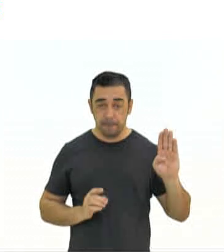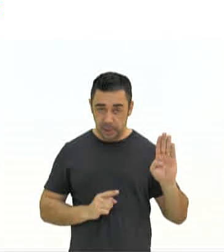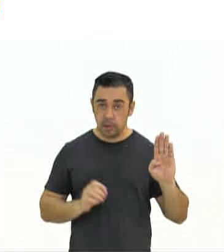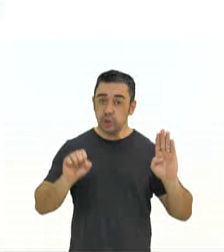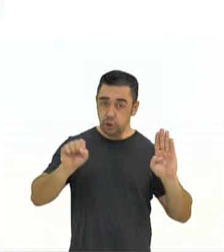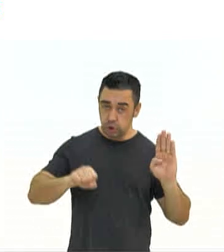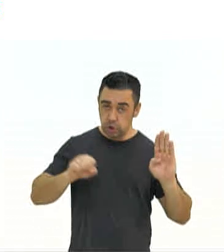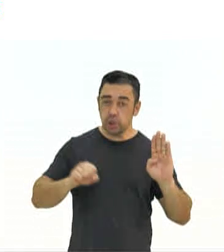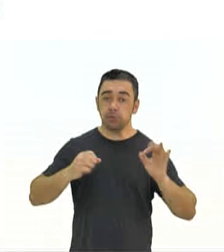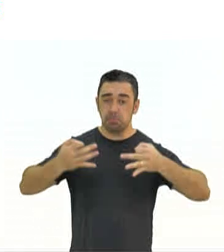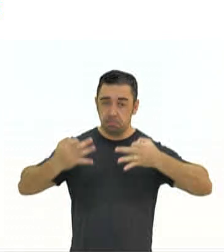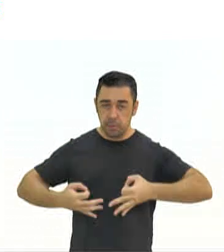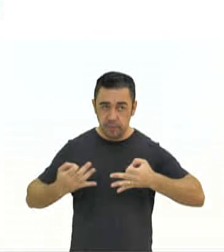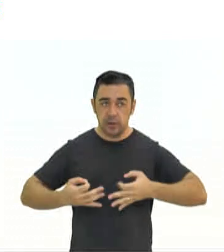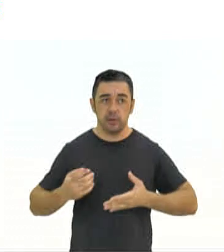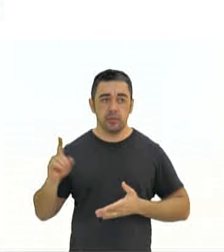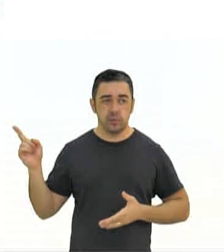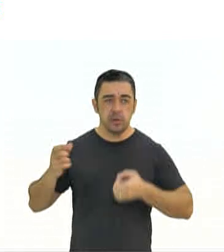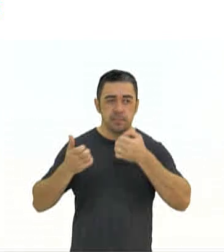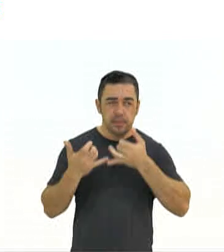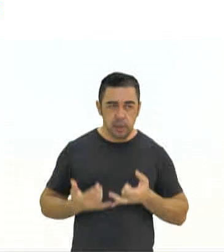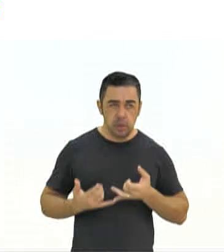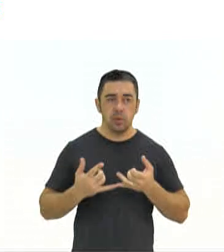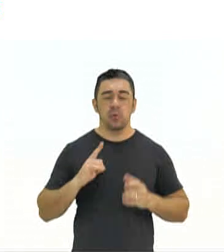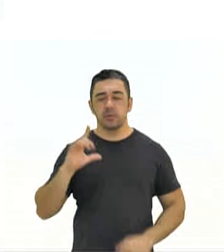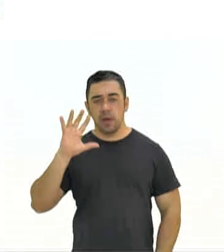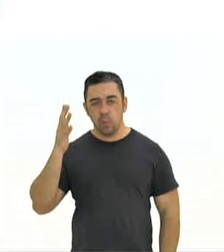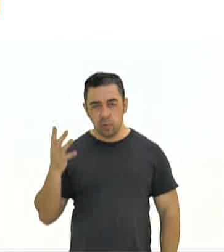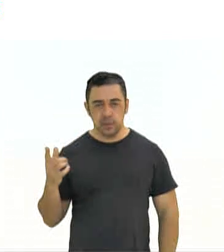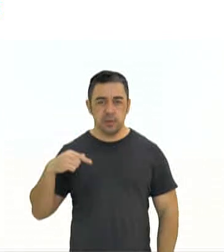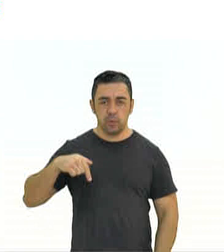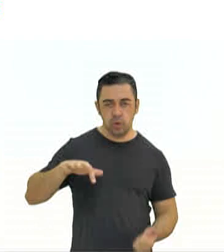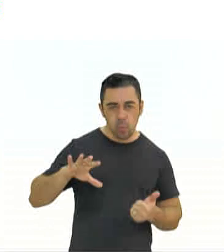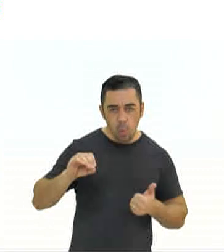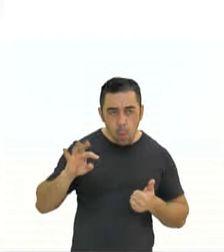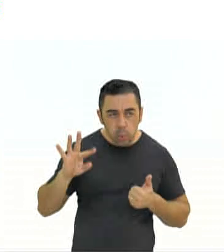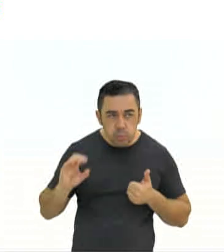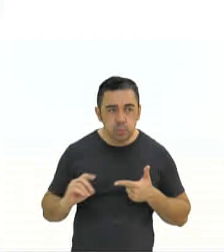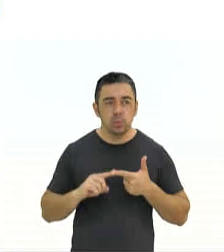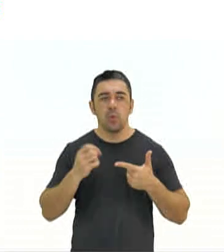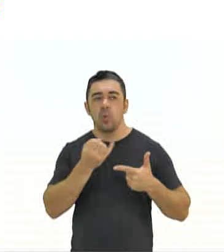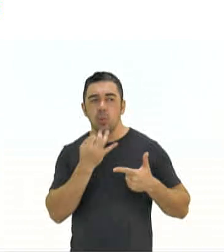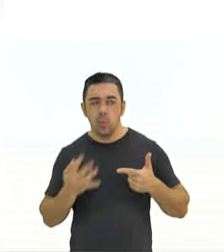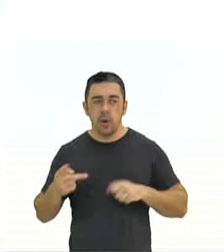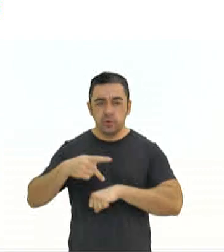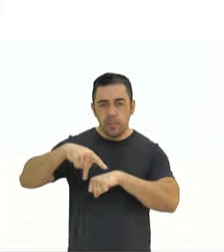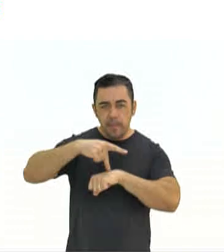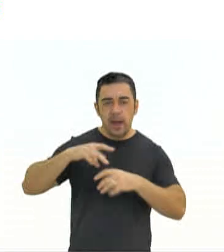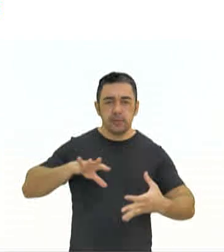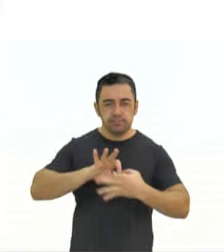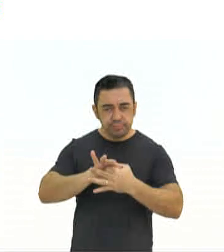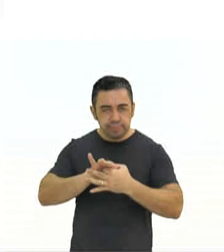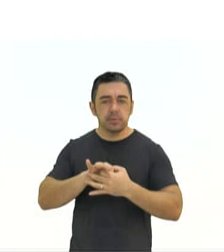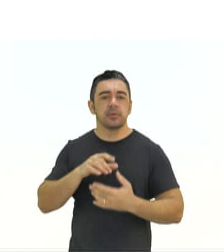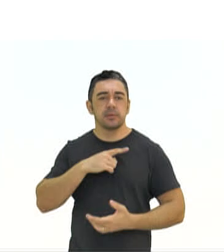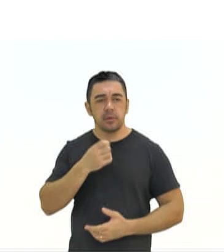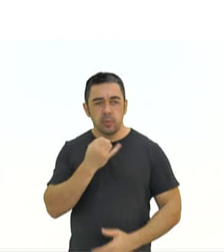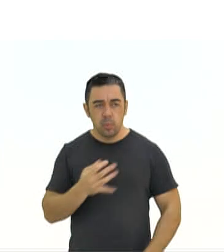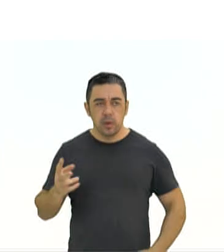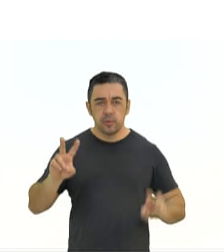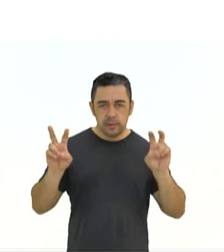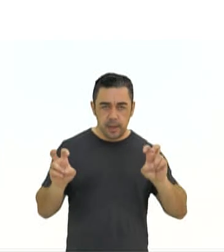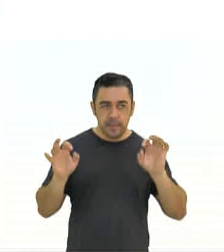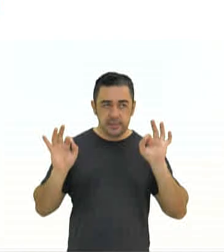sim, está completamente correta, falando do protocolo de Kyoto, quantas pessoas, quantos países foram envolvidos e a temática do